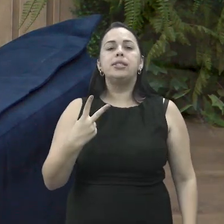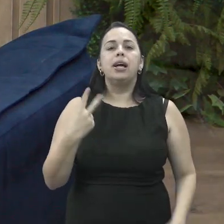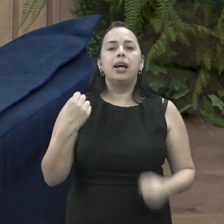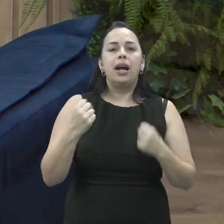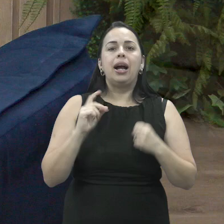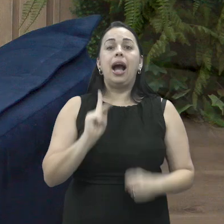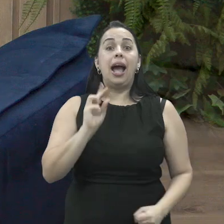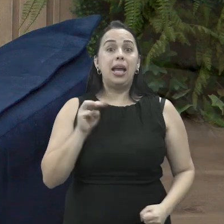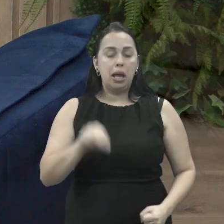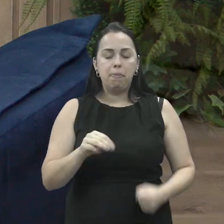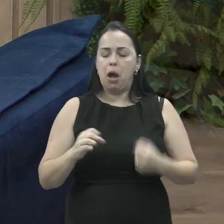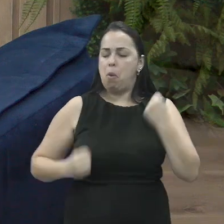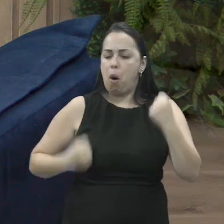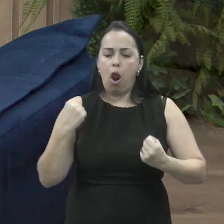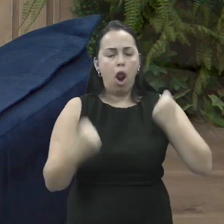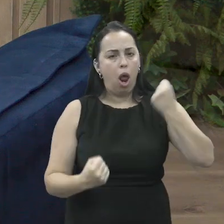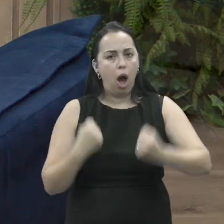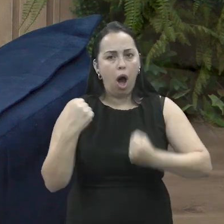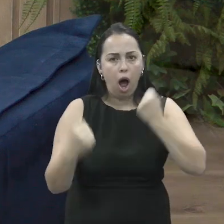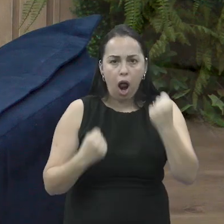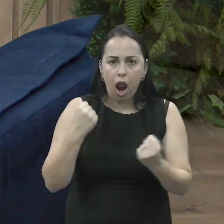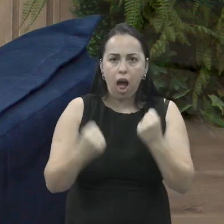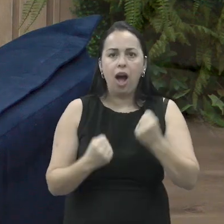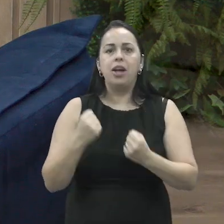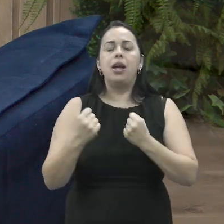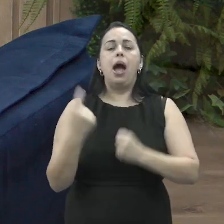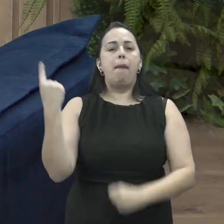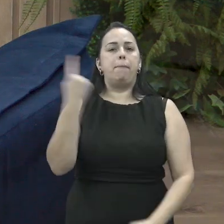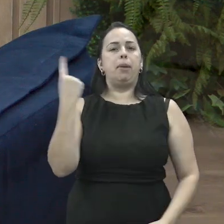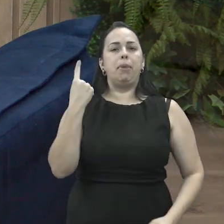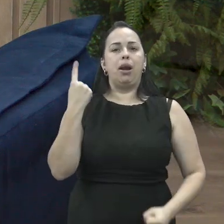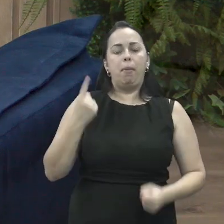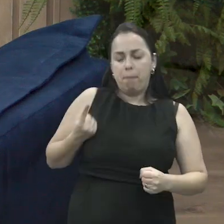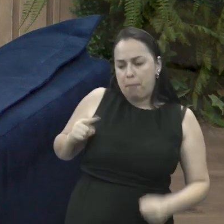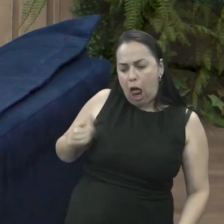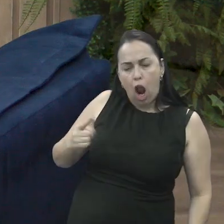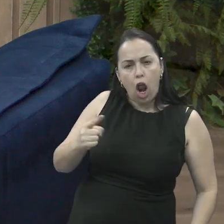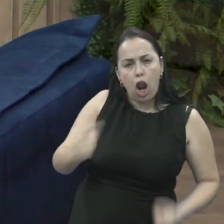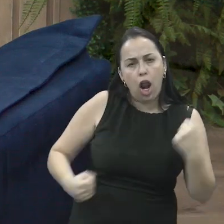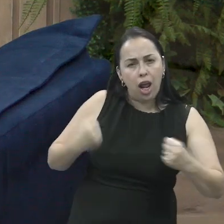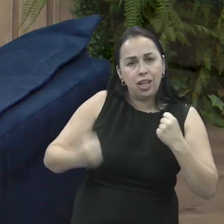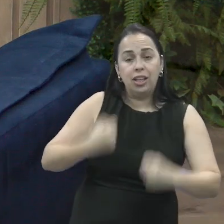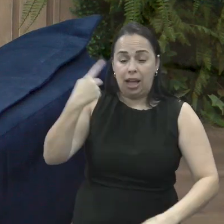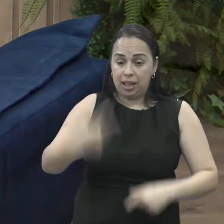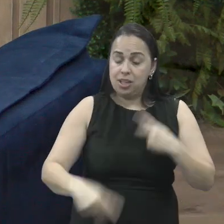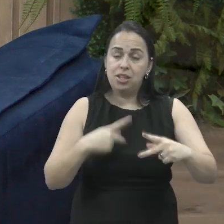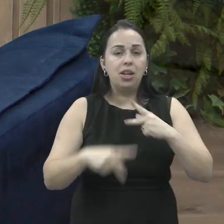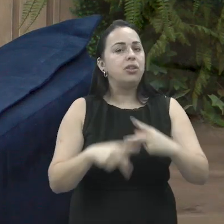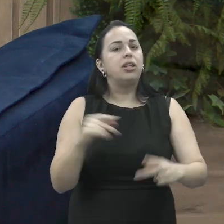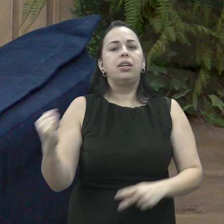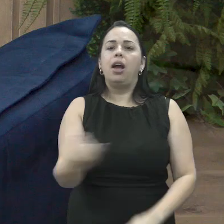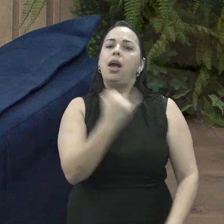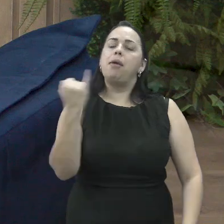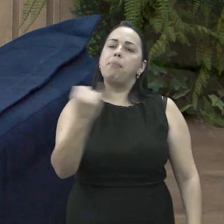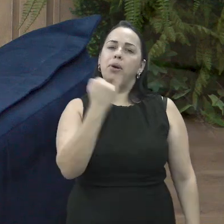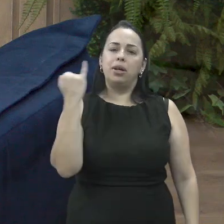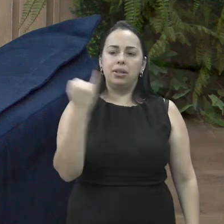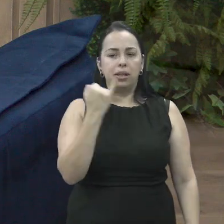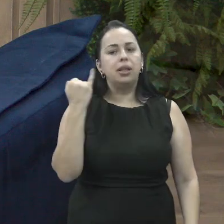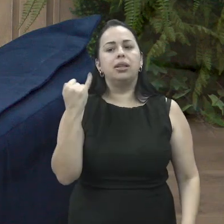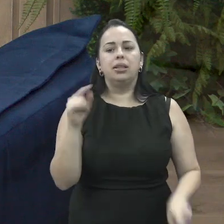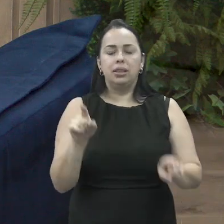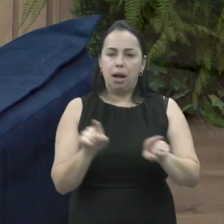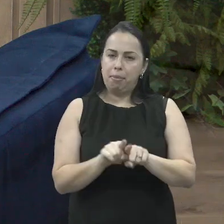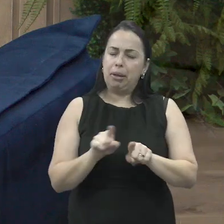quilômetros, aprovamos já o circuito, né, fazer a primeira maratona de São José dos Campos também vai ser de